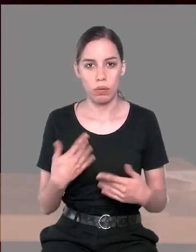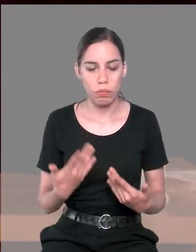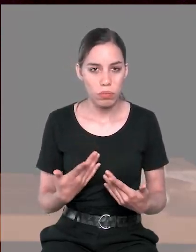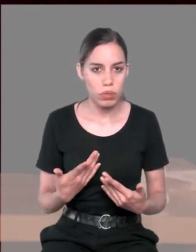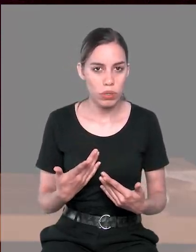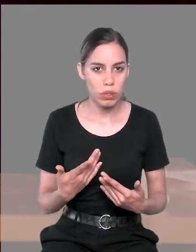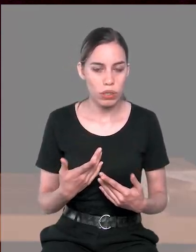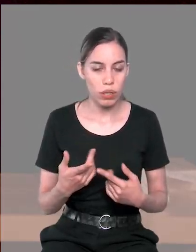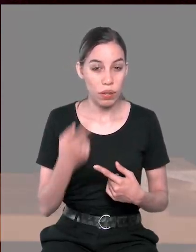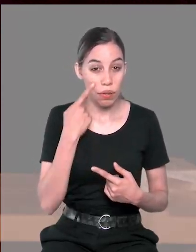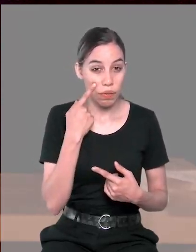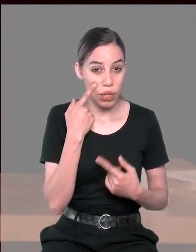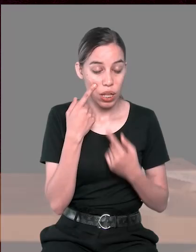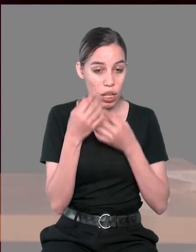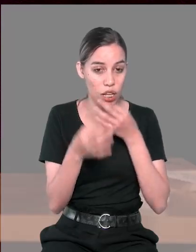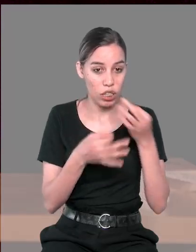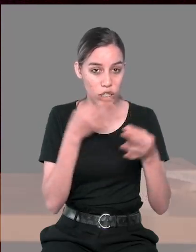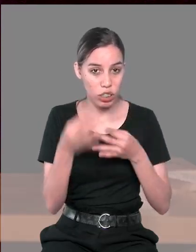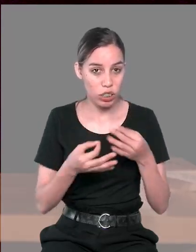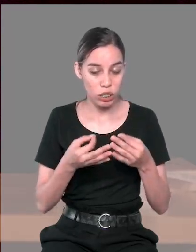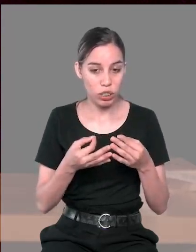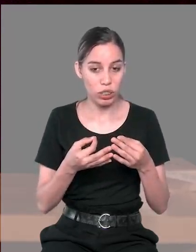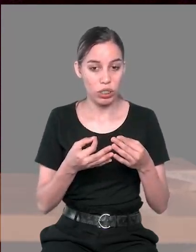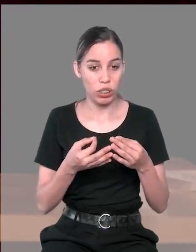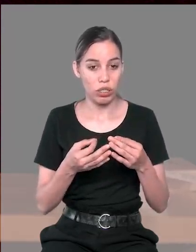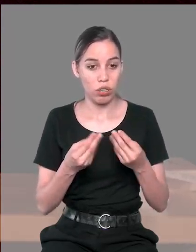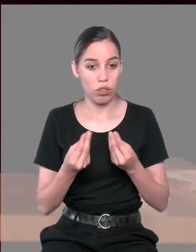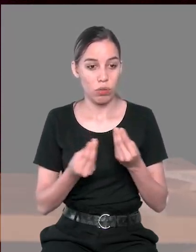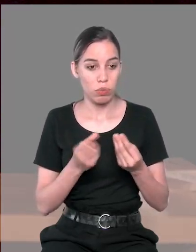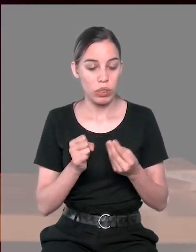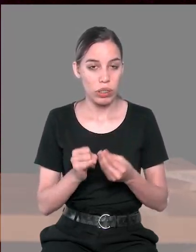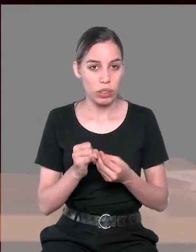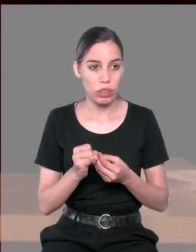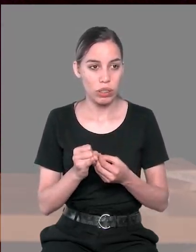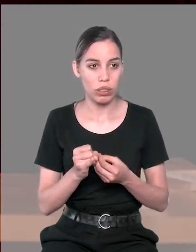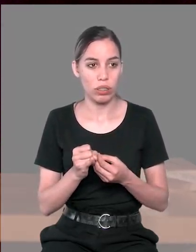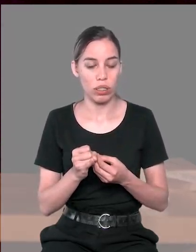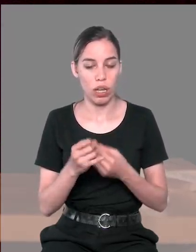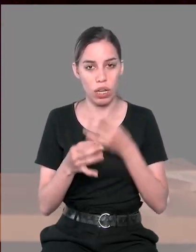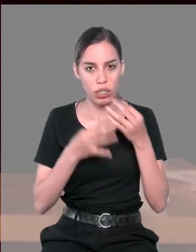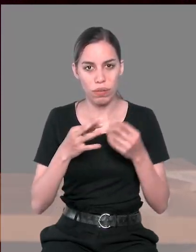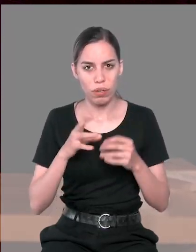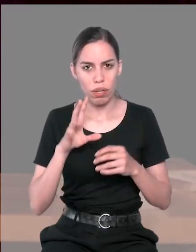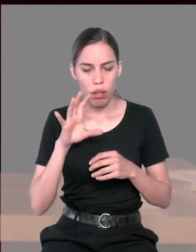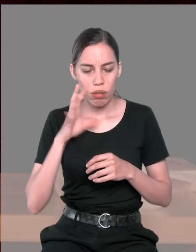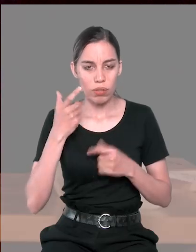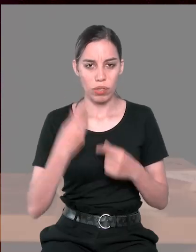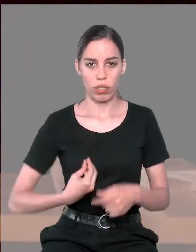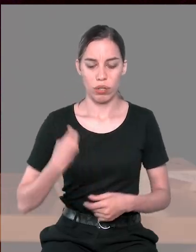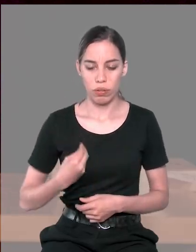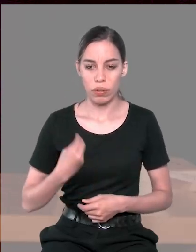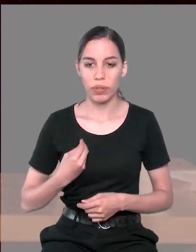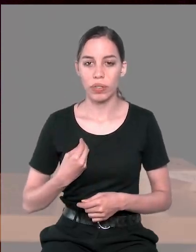vê muita crítica, como se a anatomia fosse a solução da vida, né? Então a gente vê